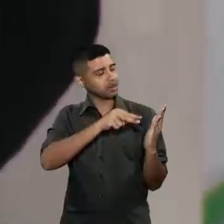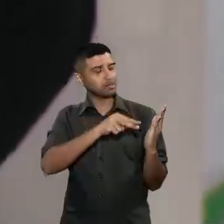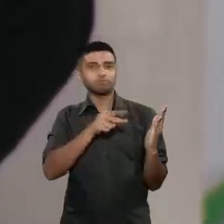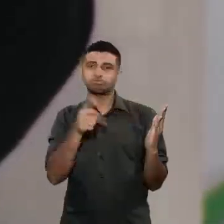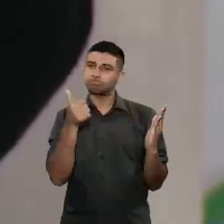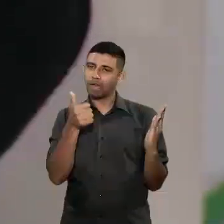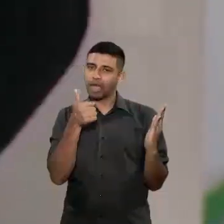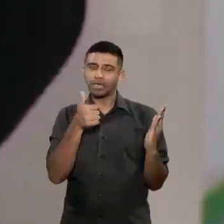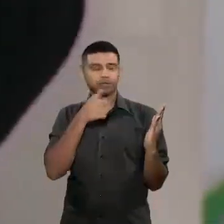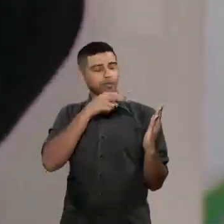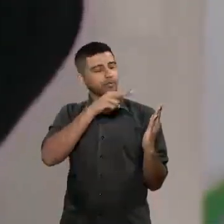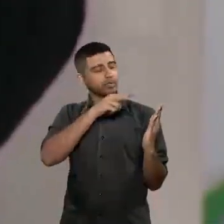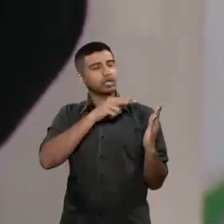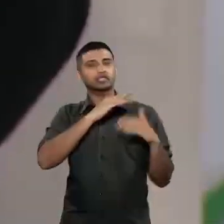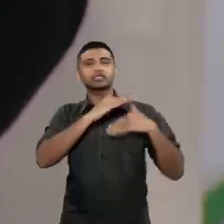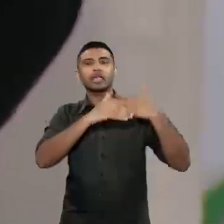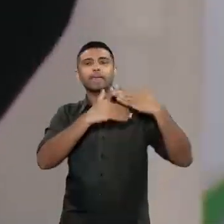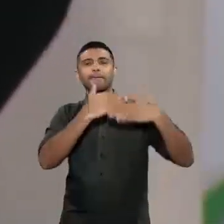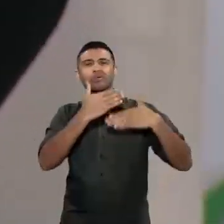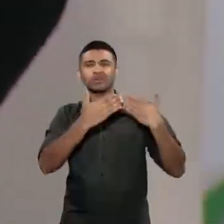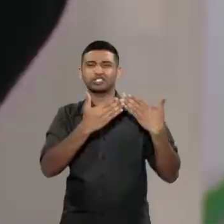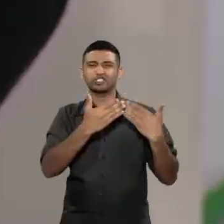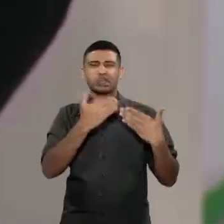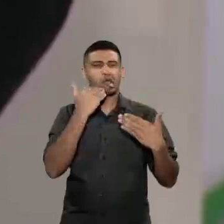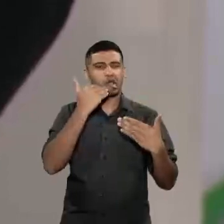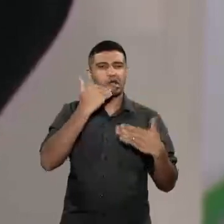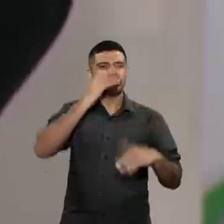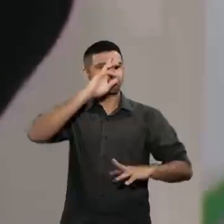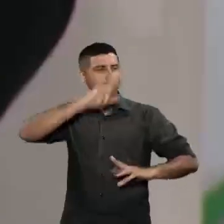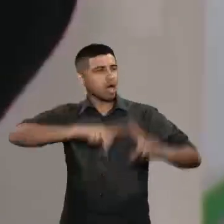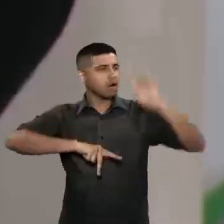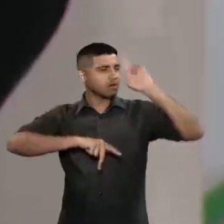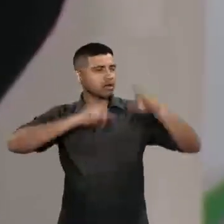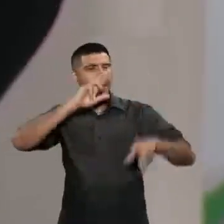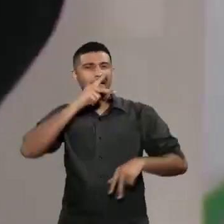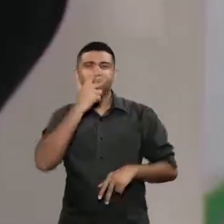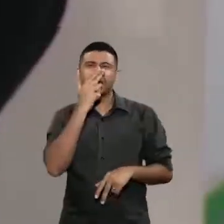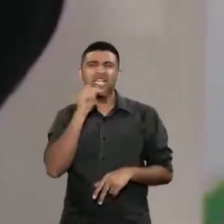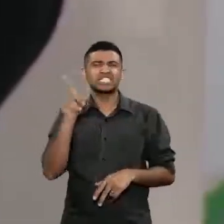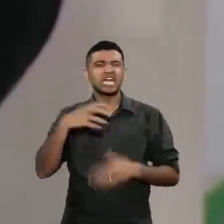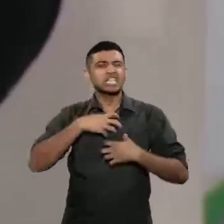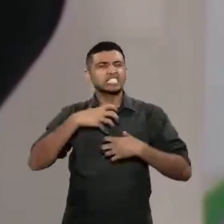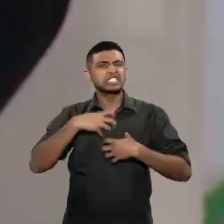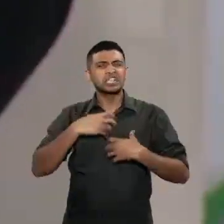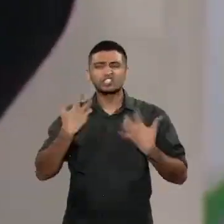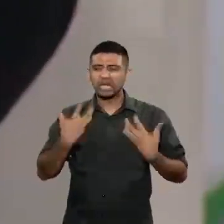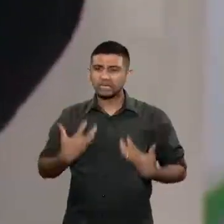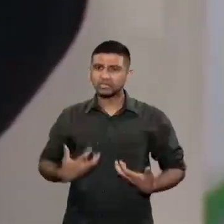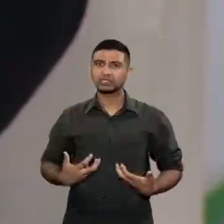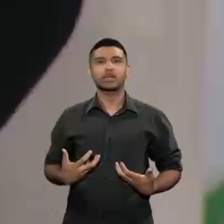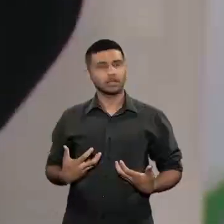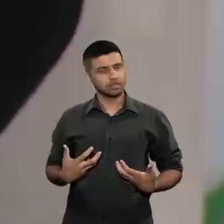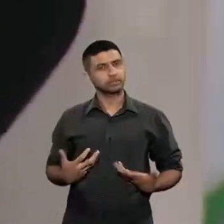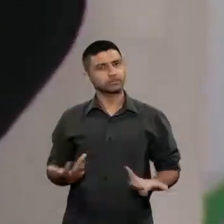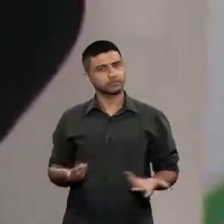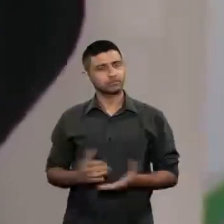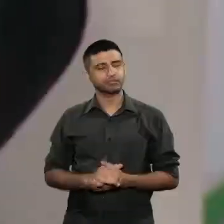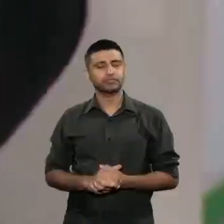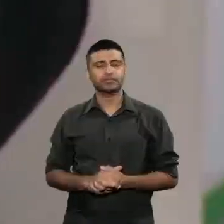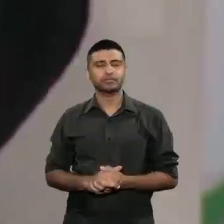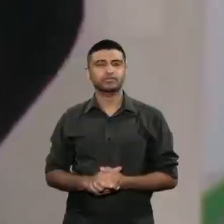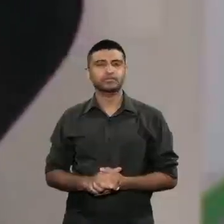a criança começa a ler fluente e depois ela vai perdendo fluência na leitura, é como se fosse ficando cansada, tá? Ela vai